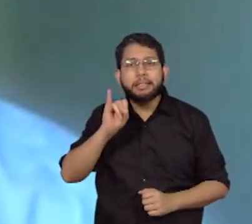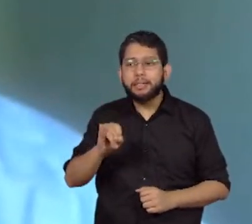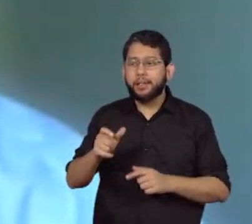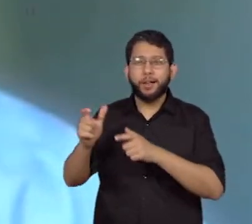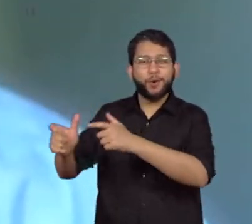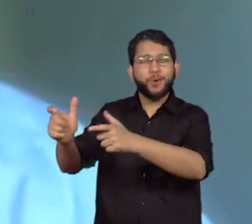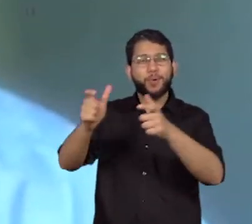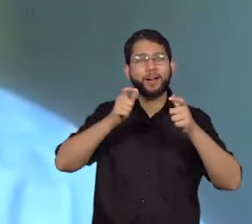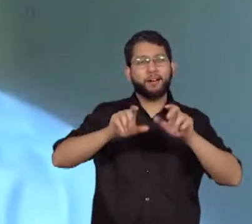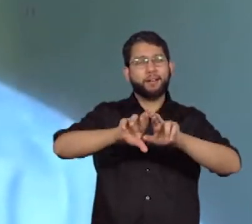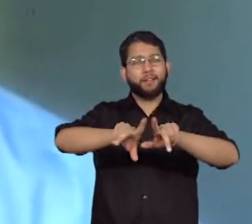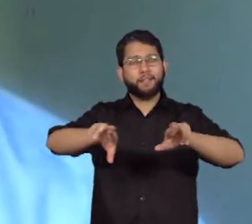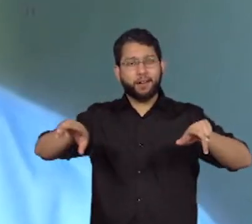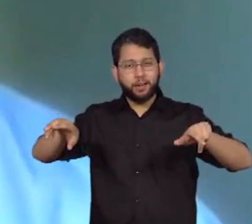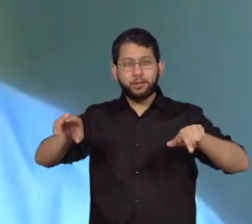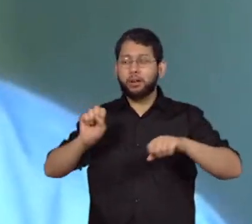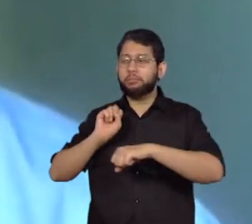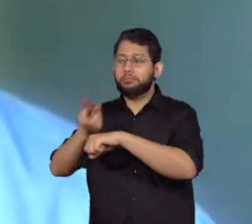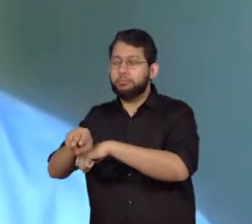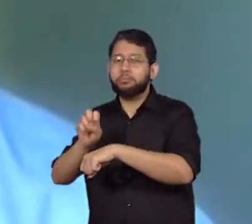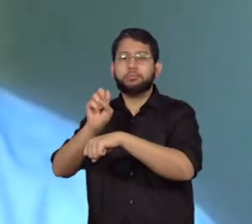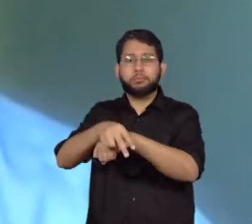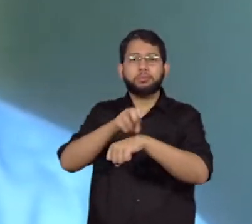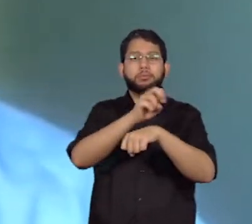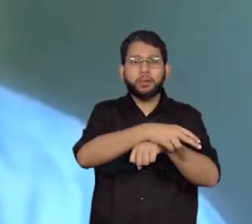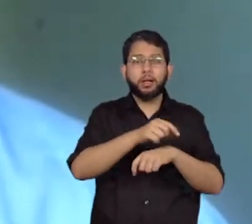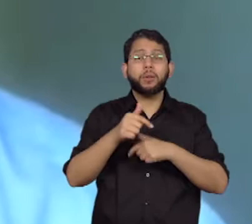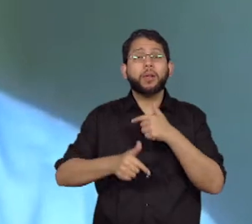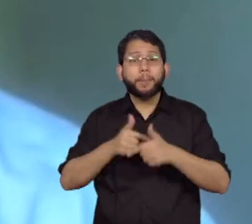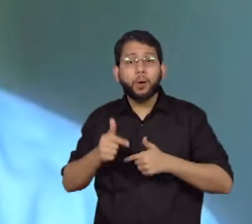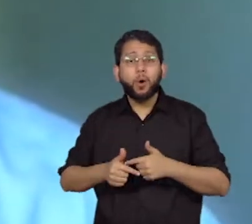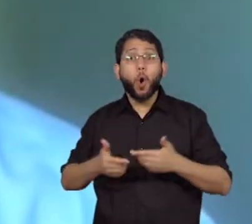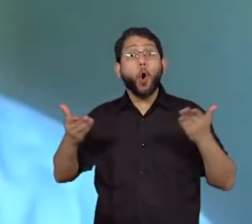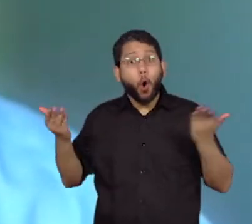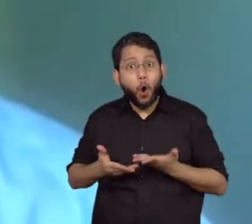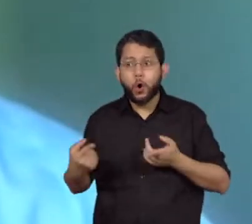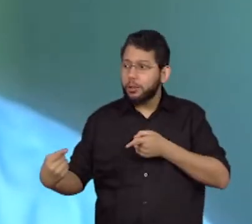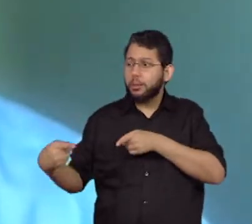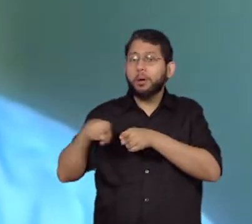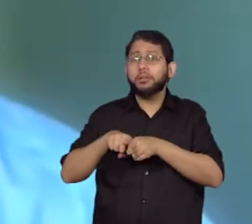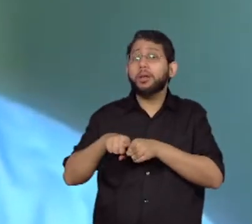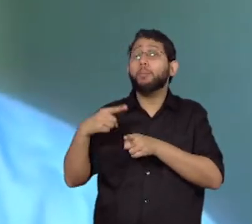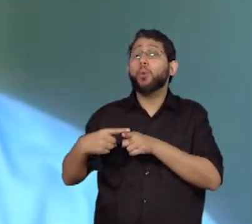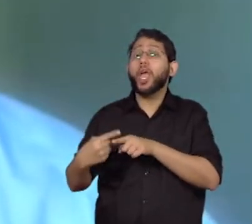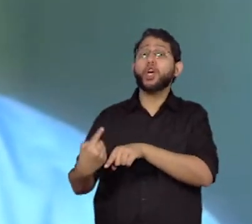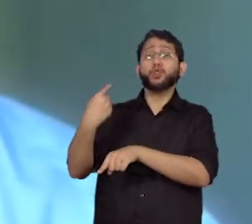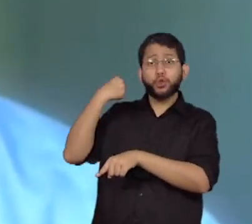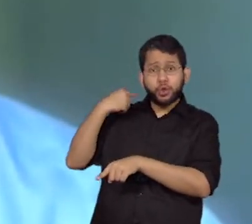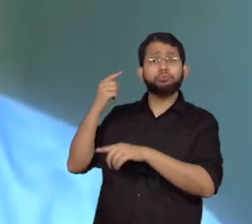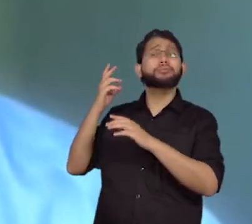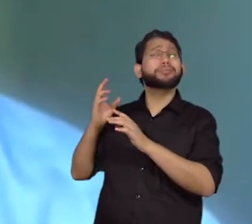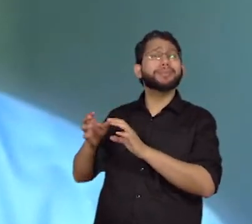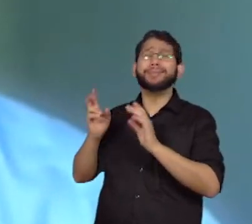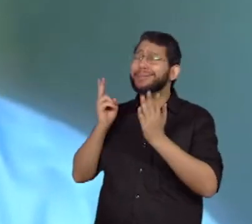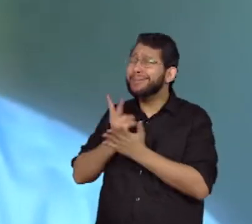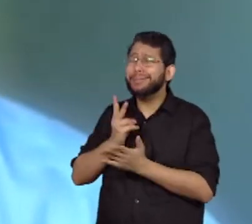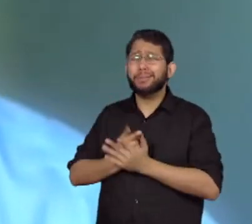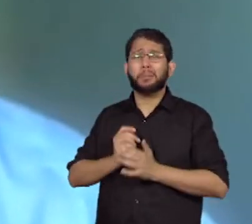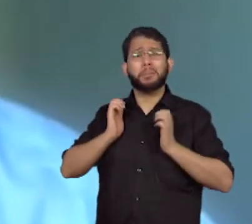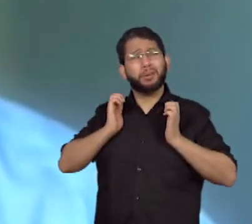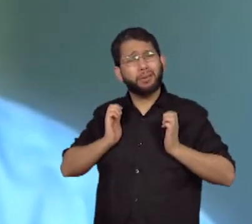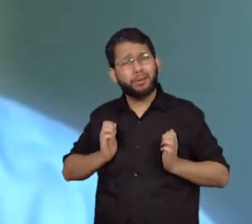veículos que eu tô hoje, eu só tô porque eu construí bons relacionamentos ao longo da jornada. Eu sempre fui um cara muito honesto,